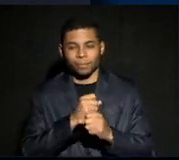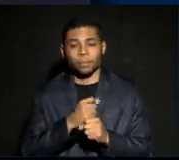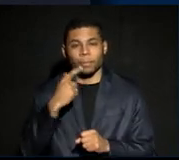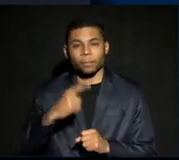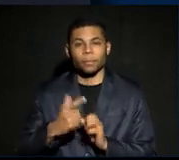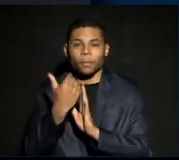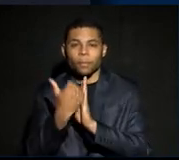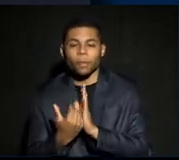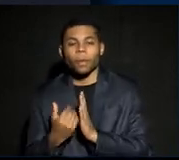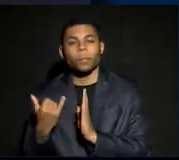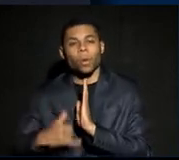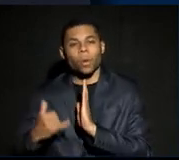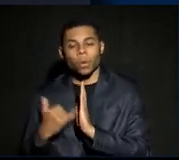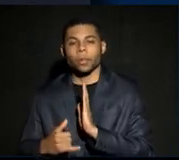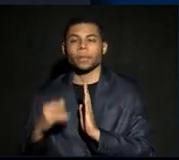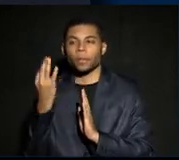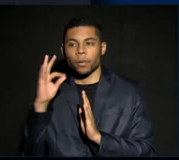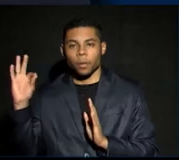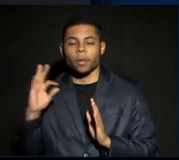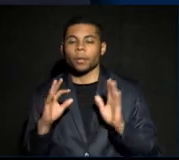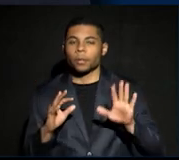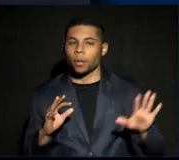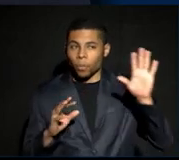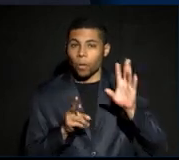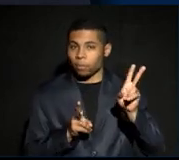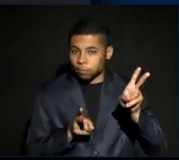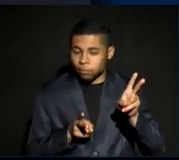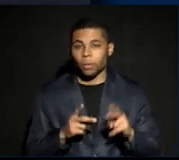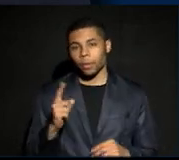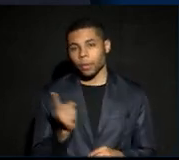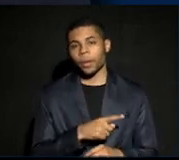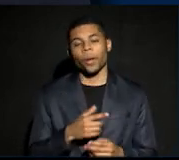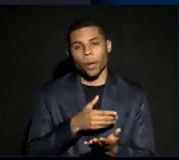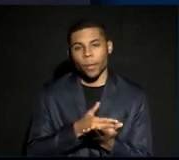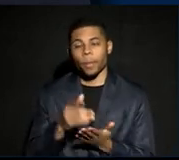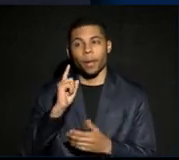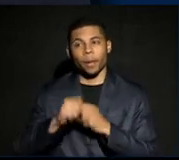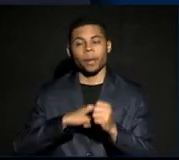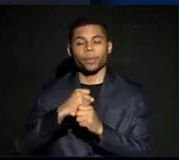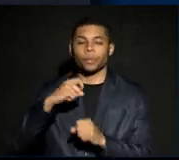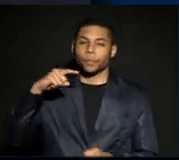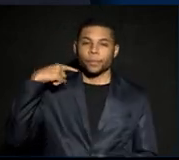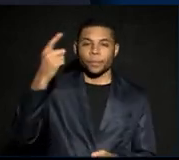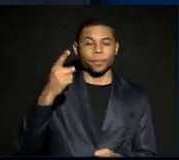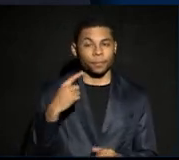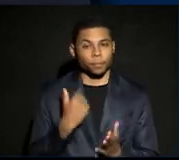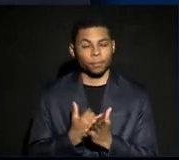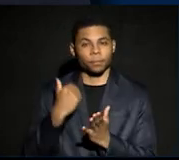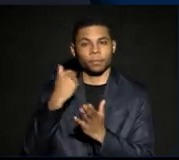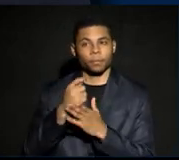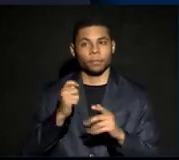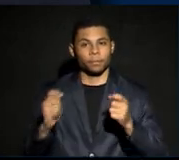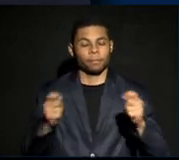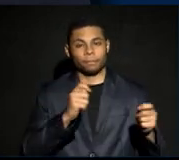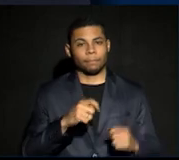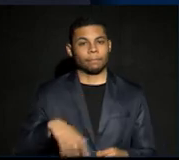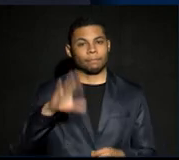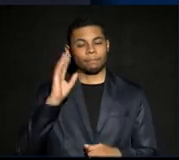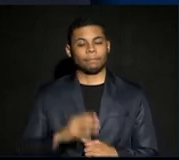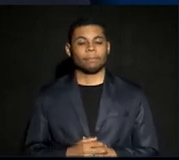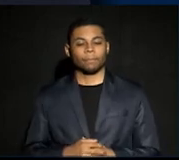essa redução de imposto estadual e federal se tornarem permanentes, a gente começa o ano que vem com um déficit primário bastante